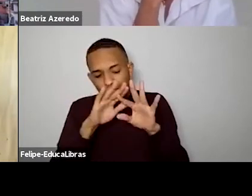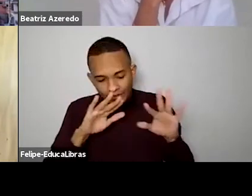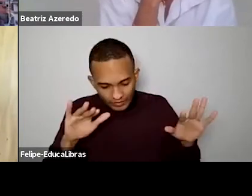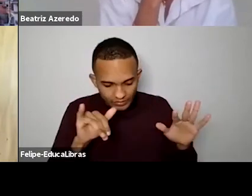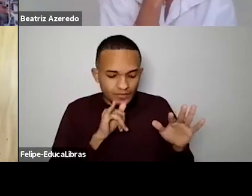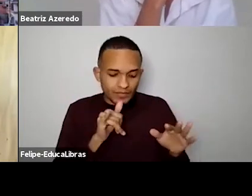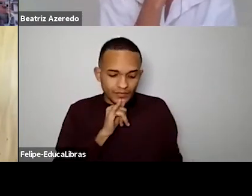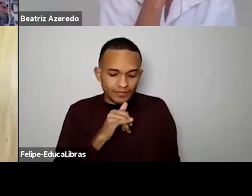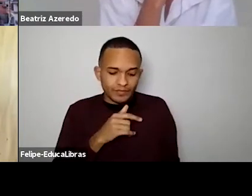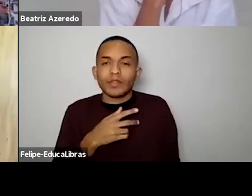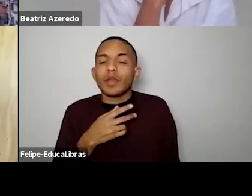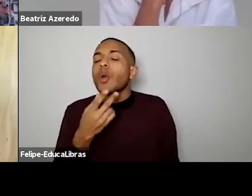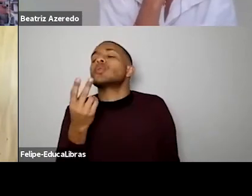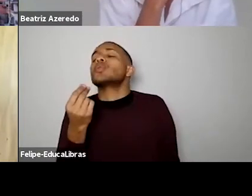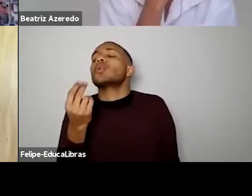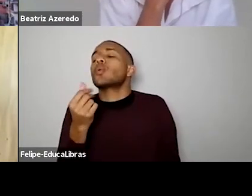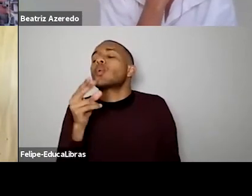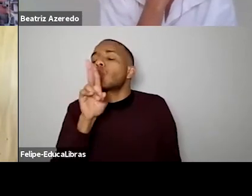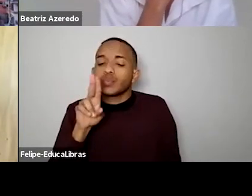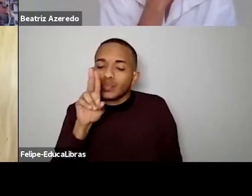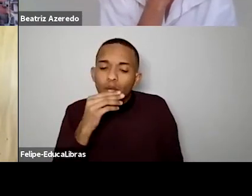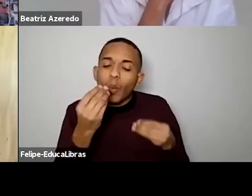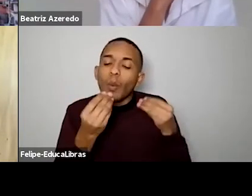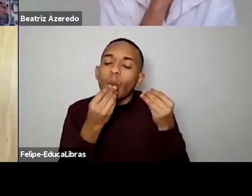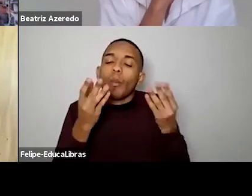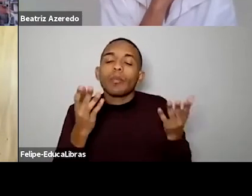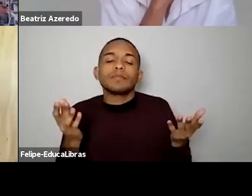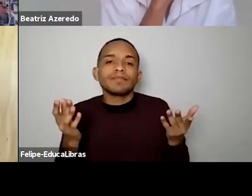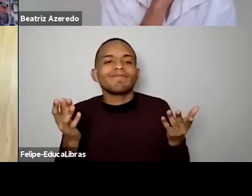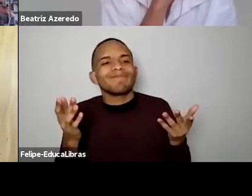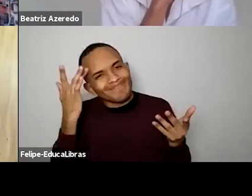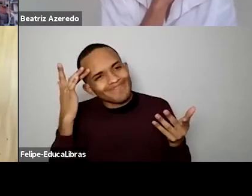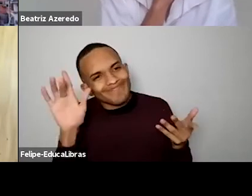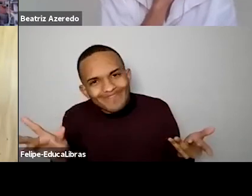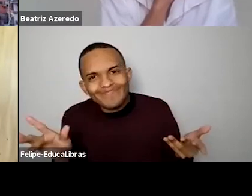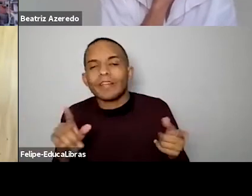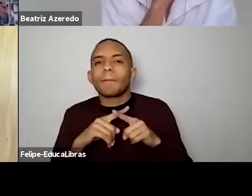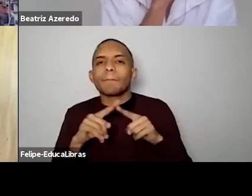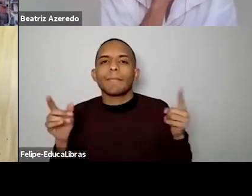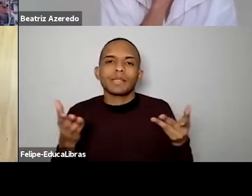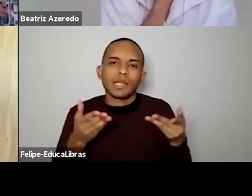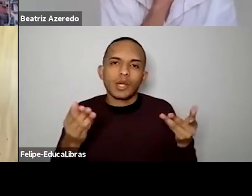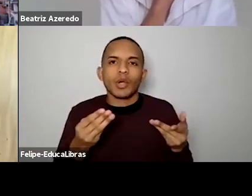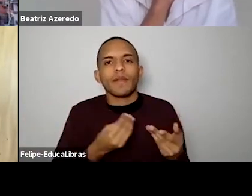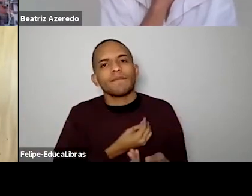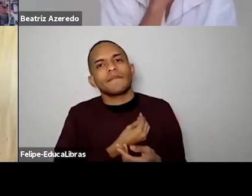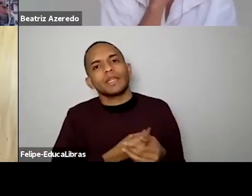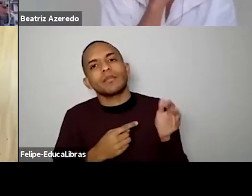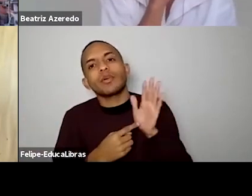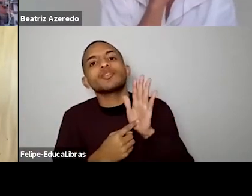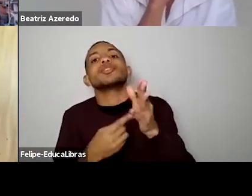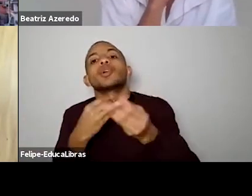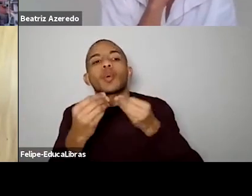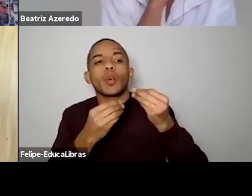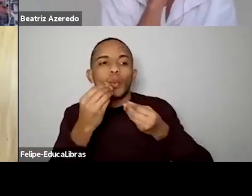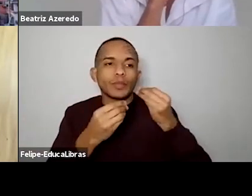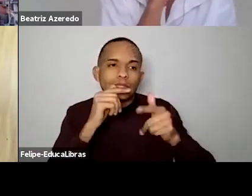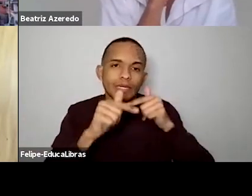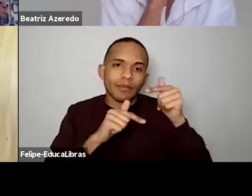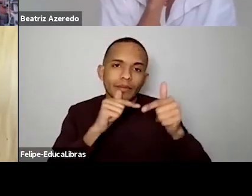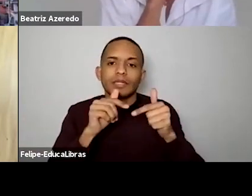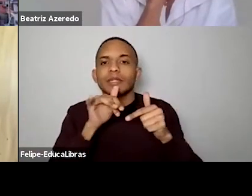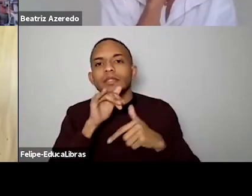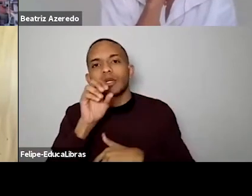para onde esse dinheiro vai, de como esse dinheiro é usado. E a gente tem um momento agora de apresentar esse trabalho, porque justamente as ONGs